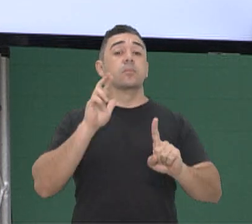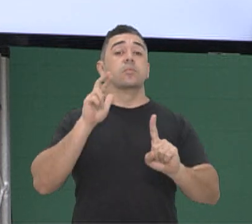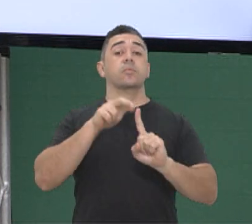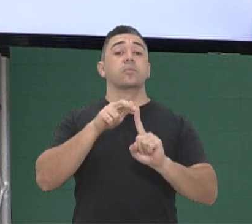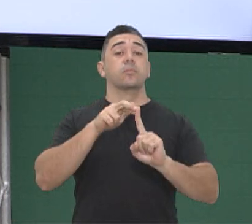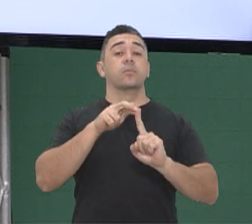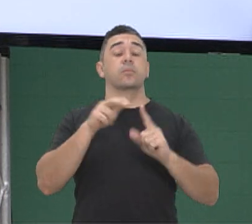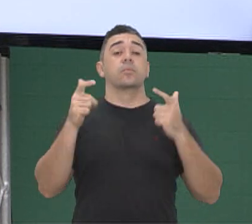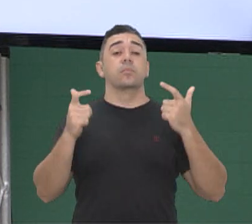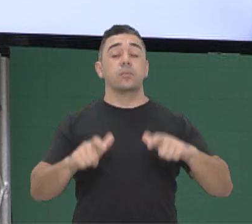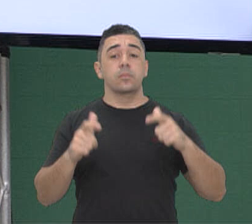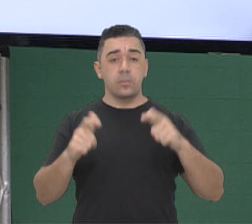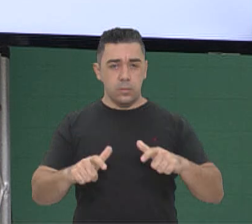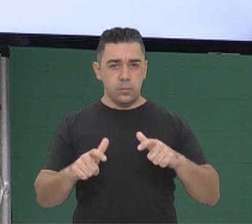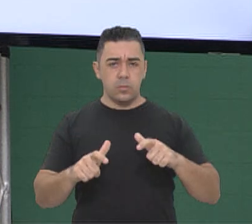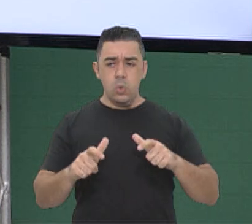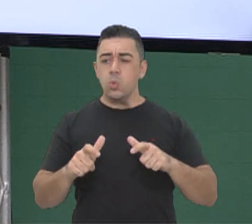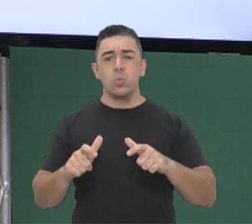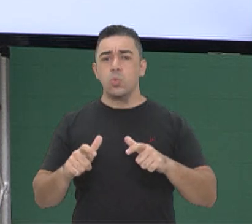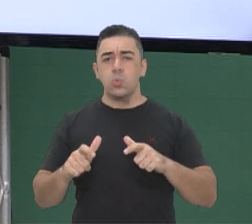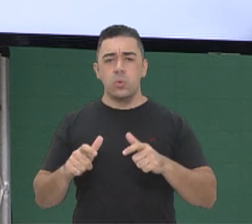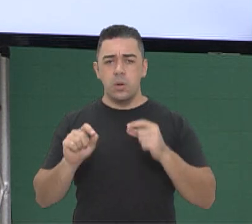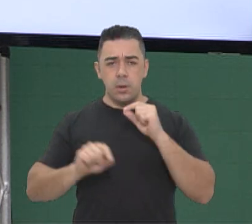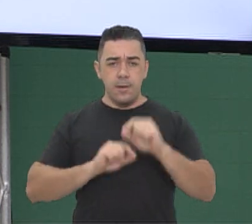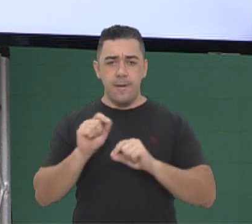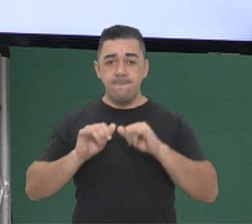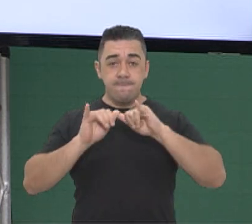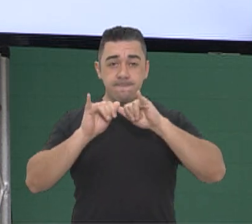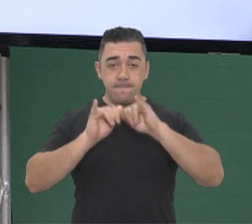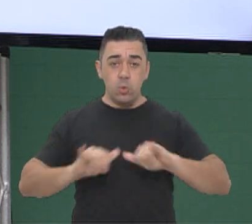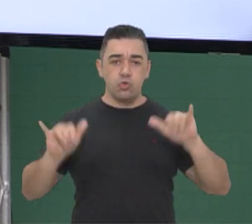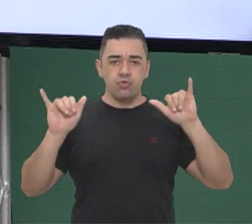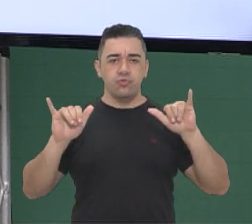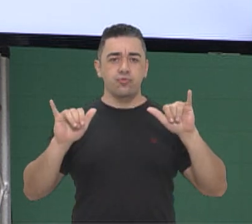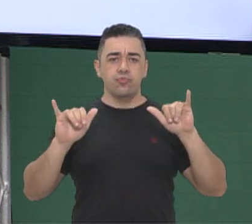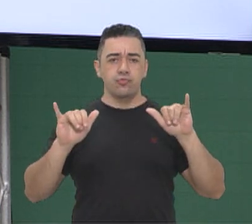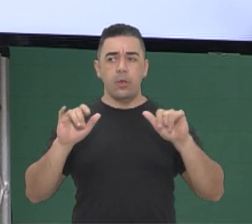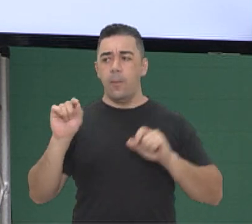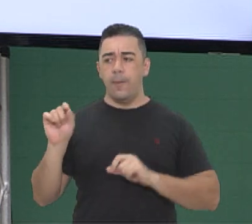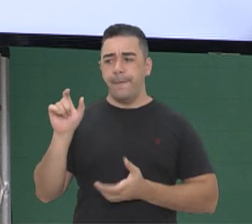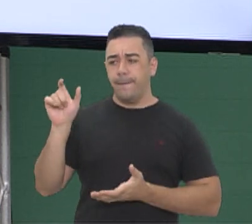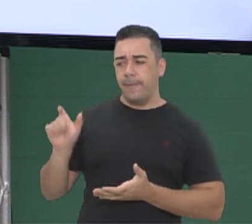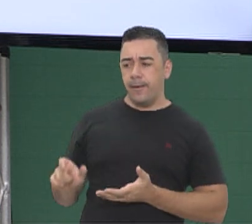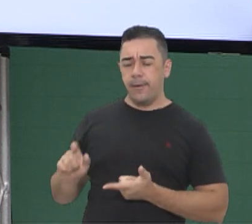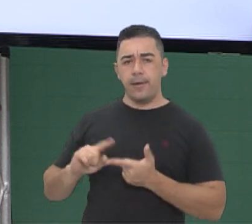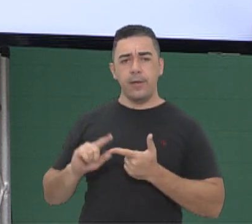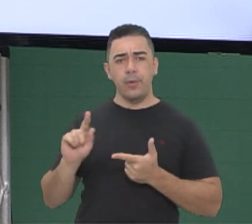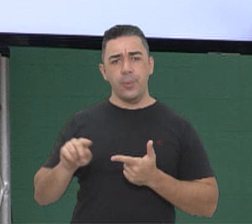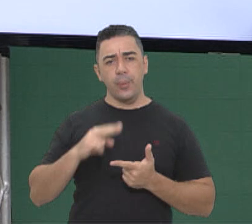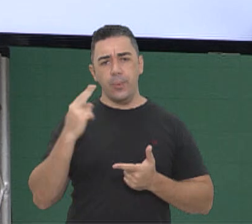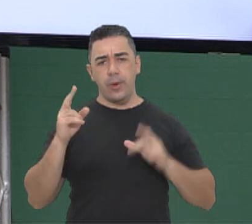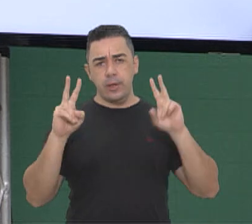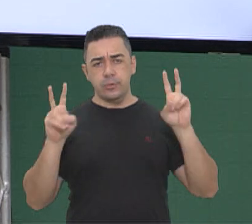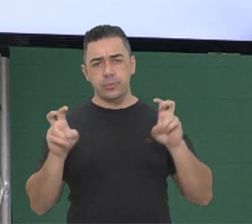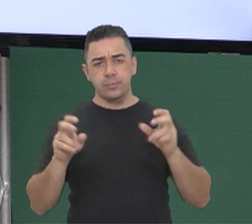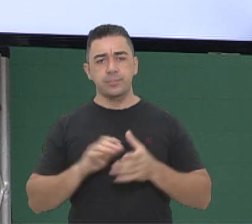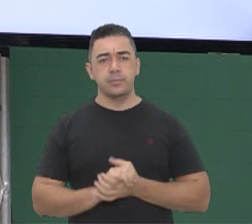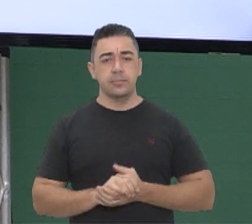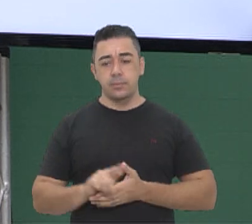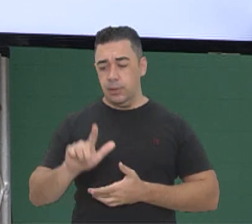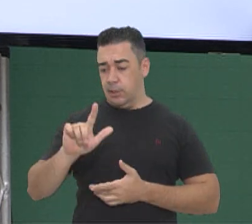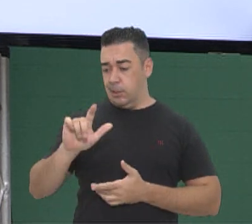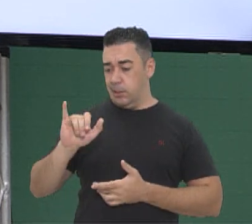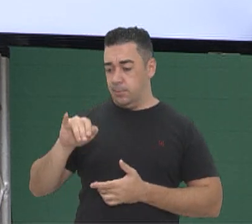A partir de que lugar que se fala, se noticia algo sobre alguém ou sobre algum assunto.